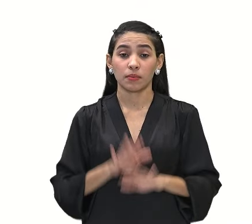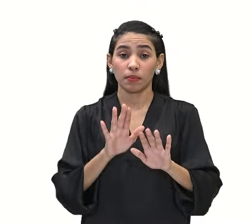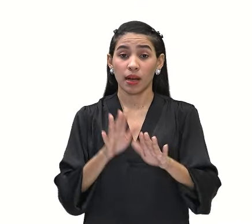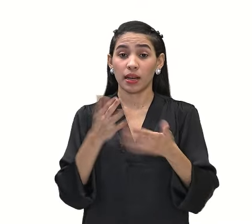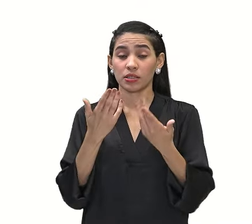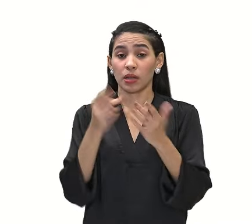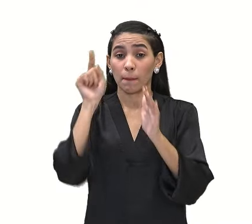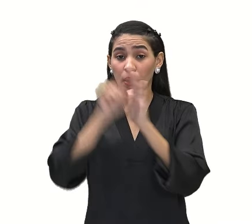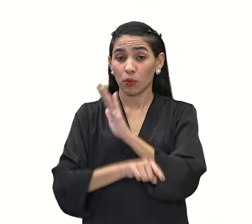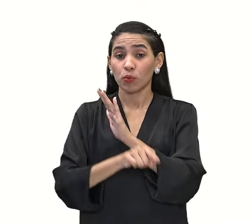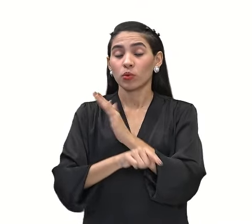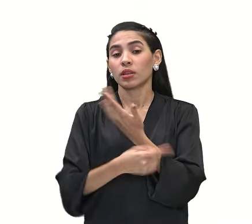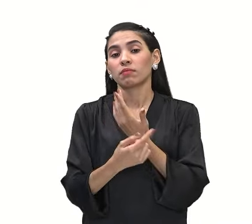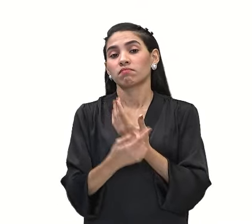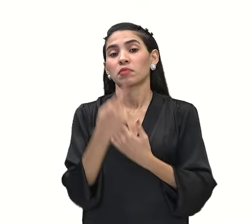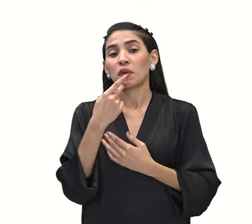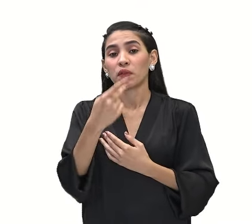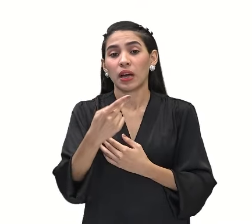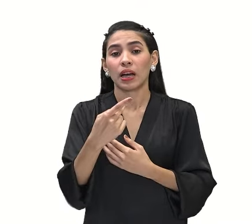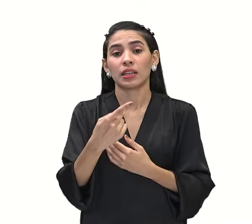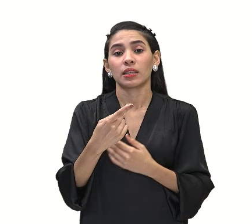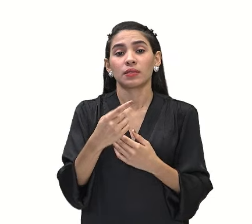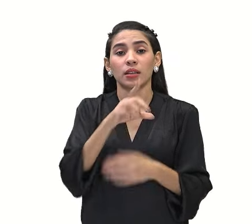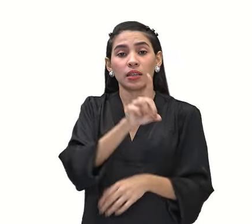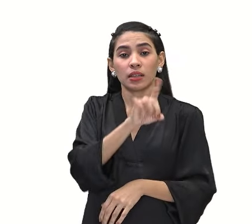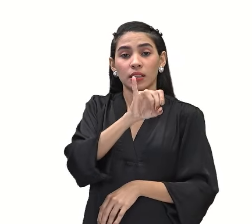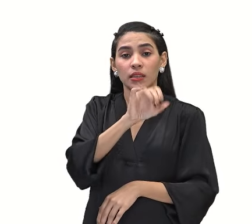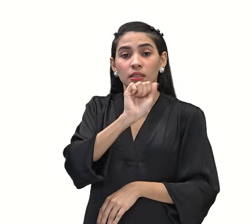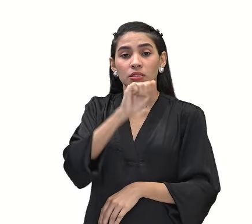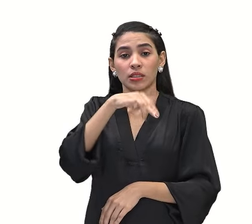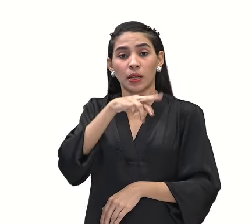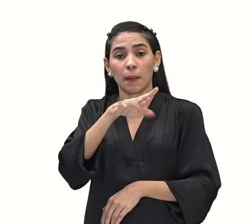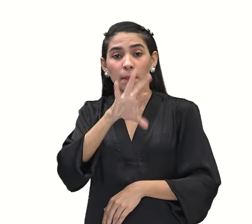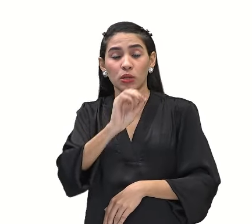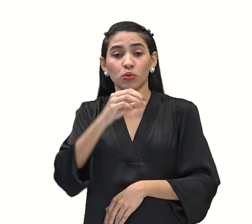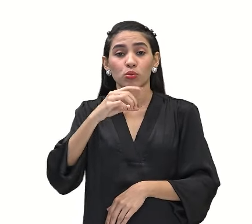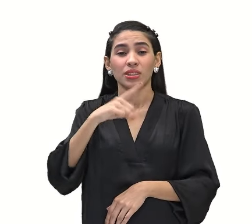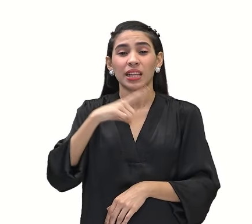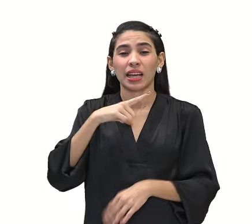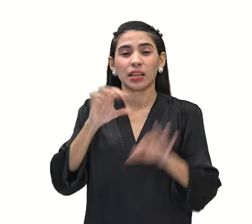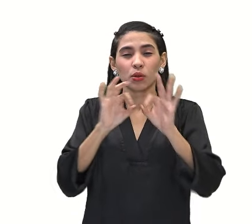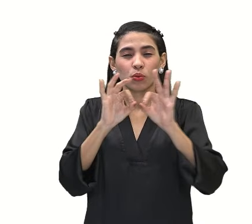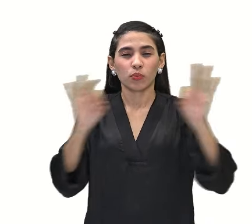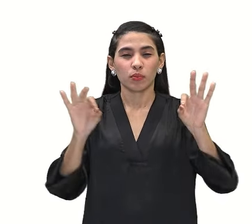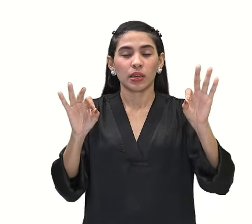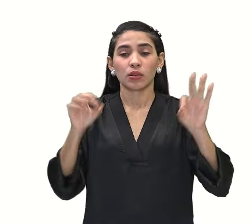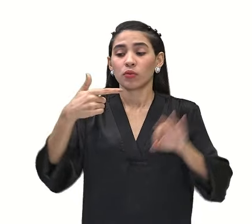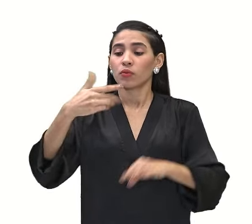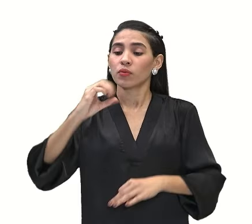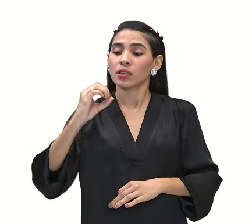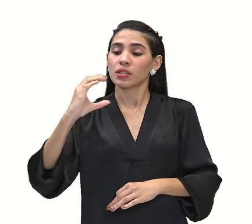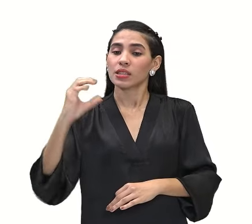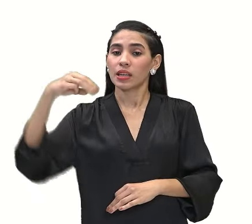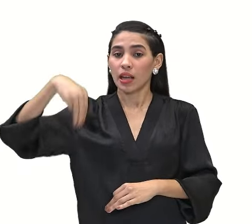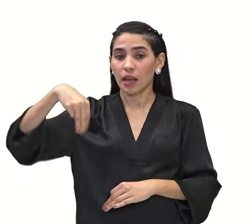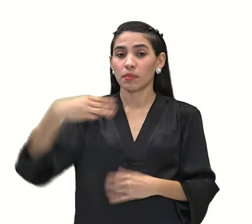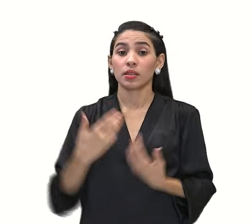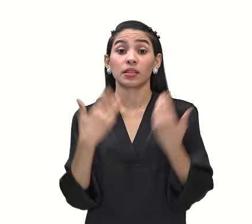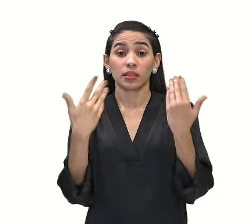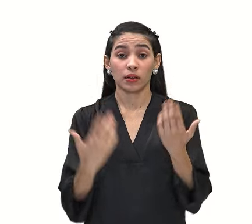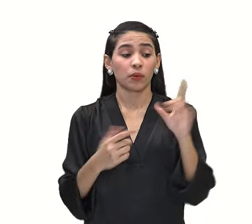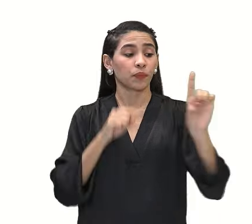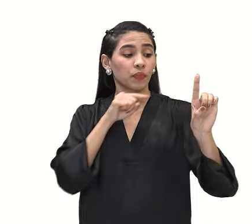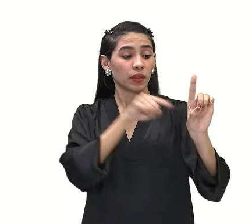cm Então se esse diâmetro mede 20 cm o nosso D é igual a